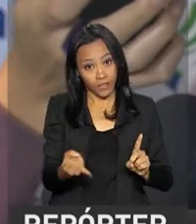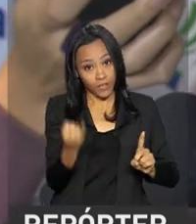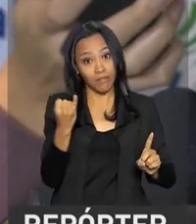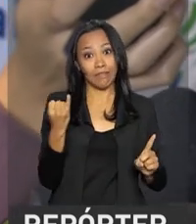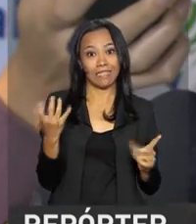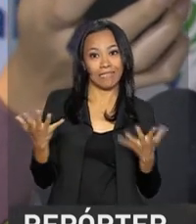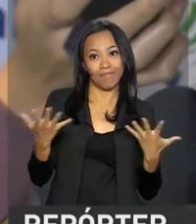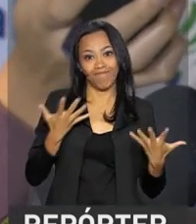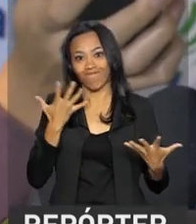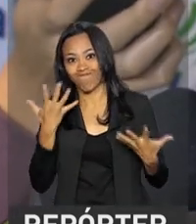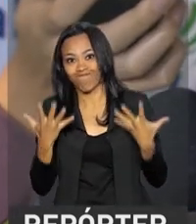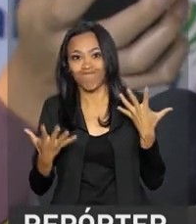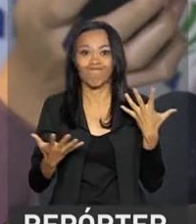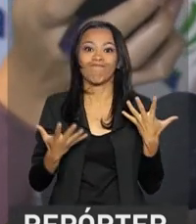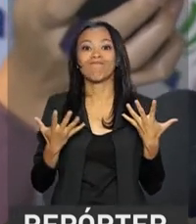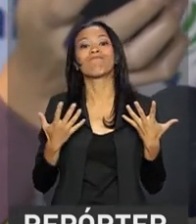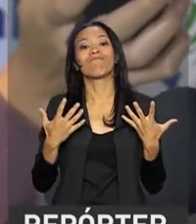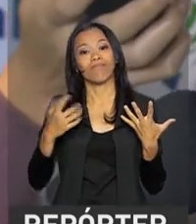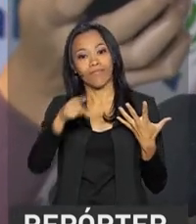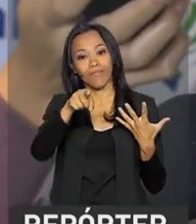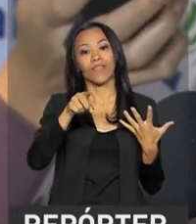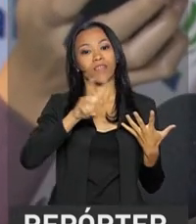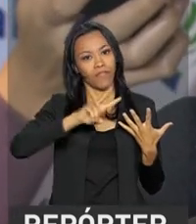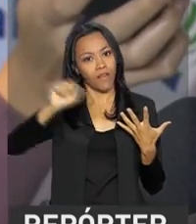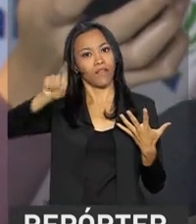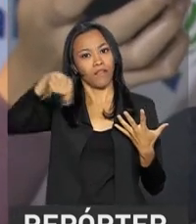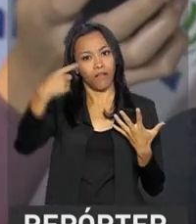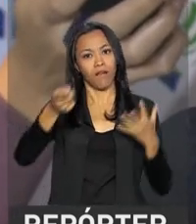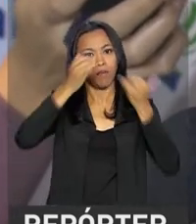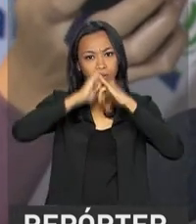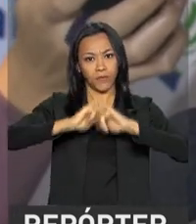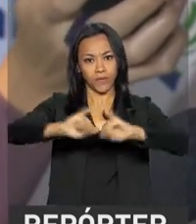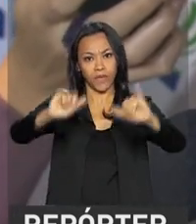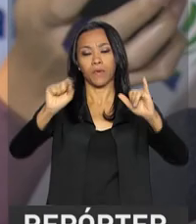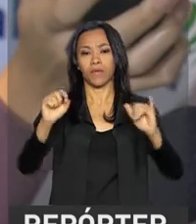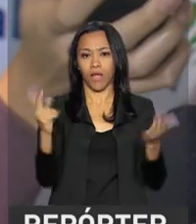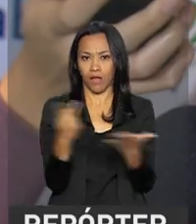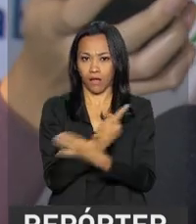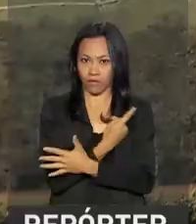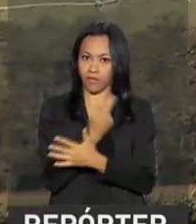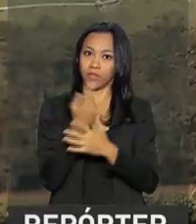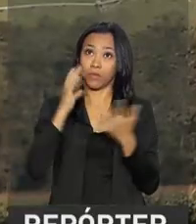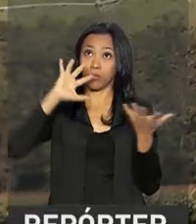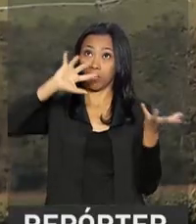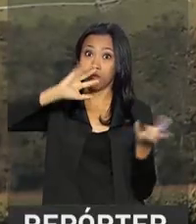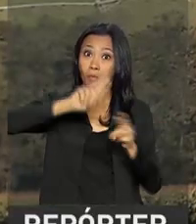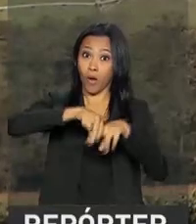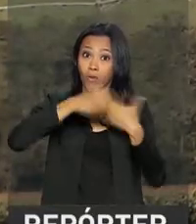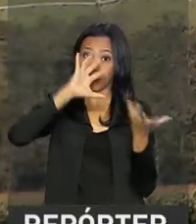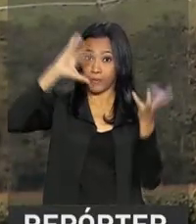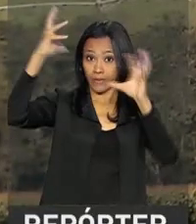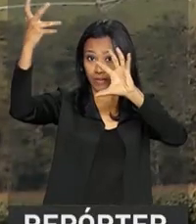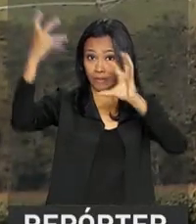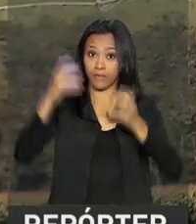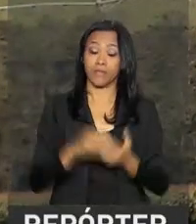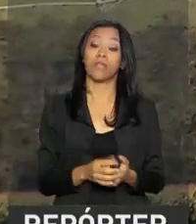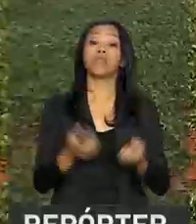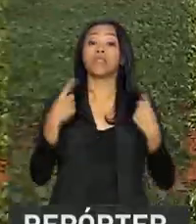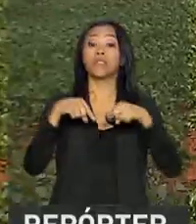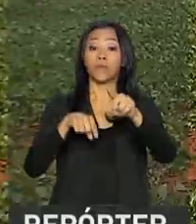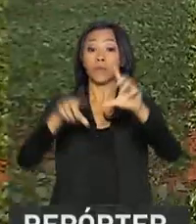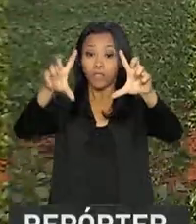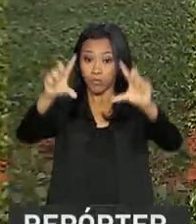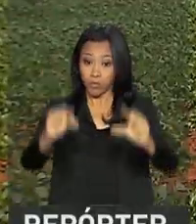sensível eu acho que o próximo levantamento vai trazer alguns resultados com relação a essa questão climática apesar da previsão de queda na produção